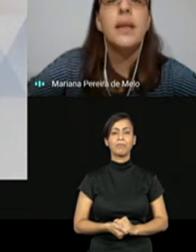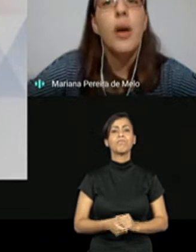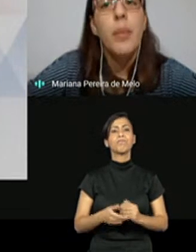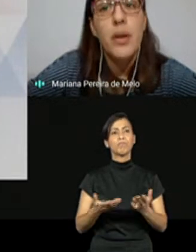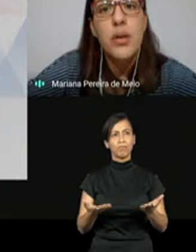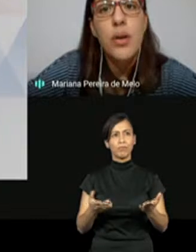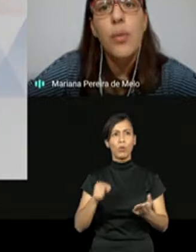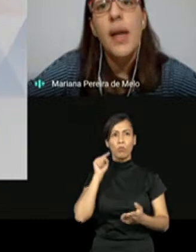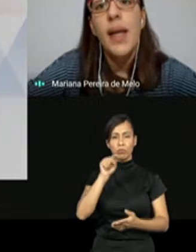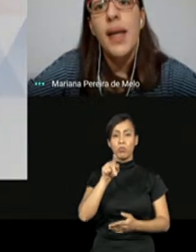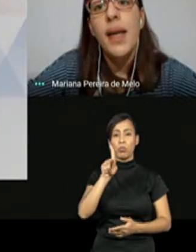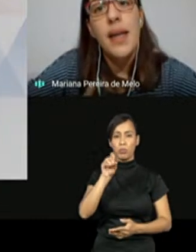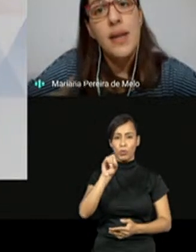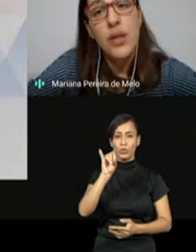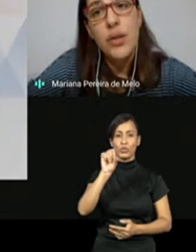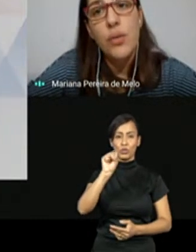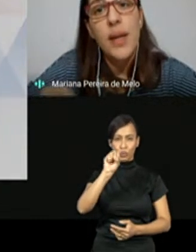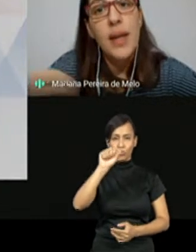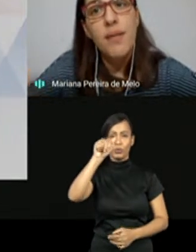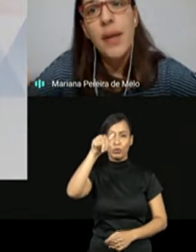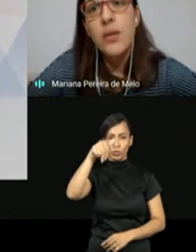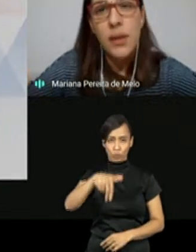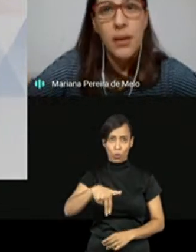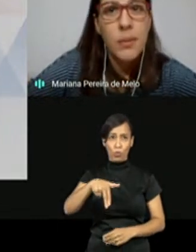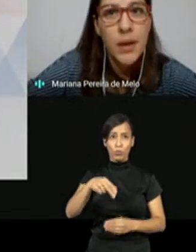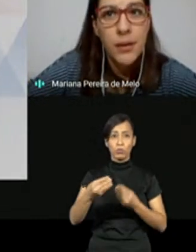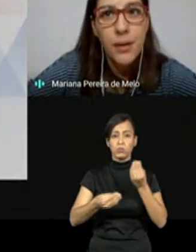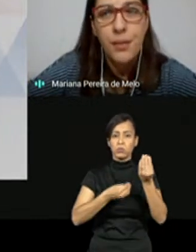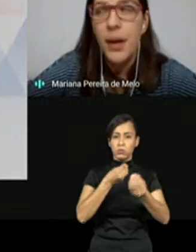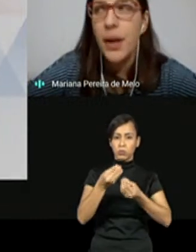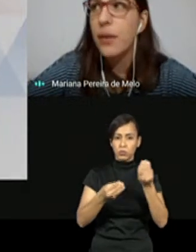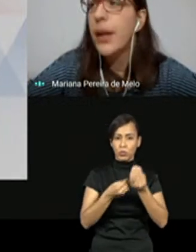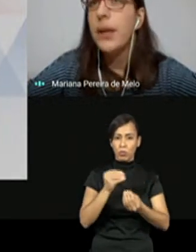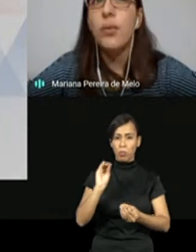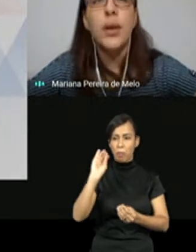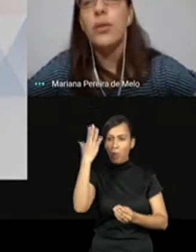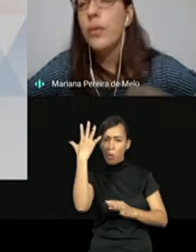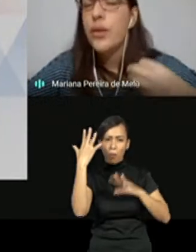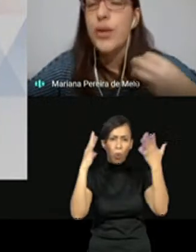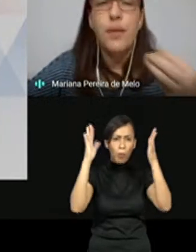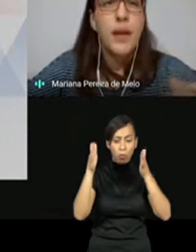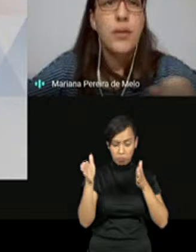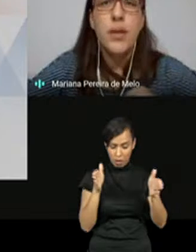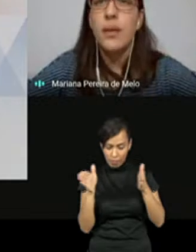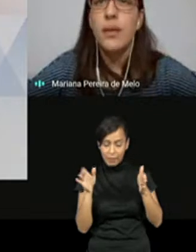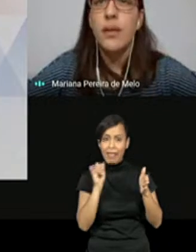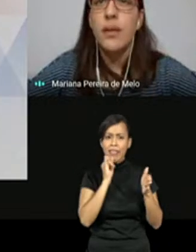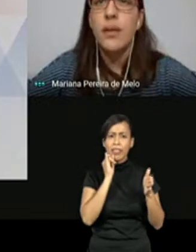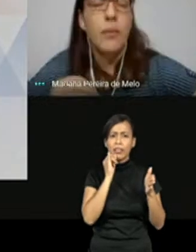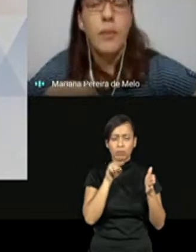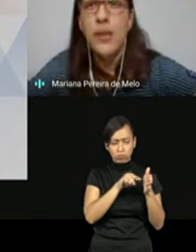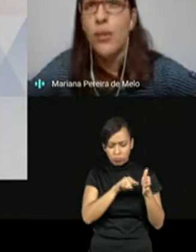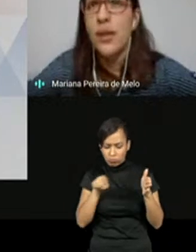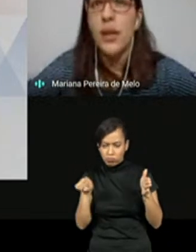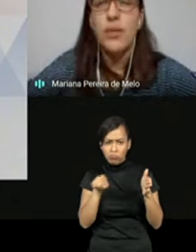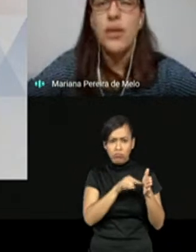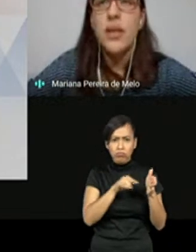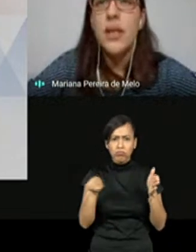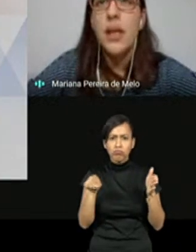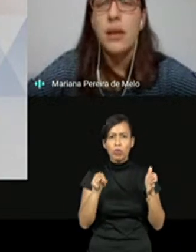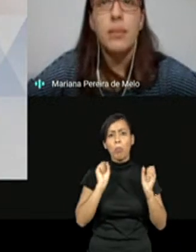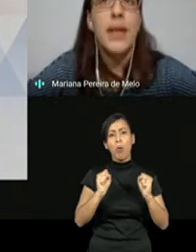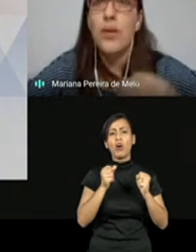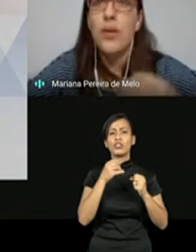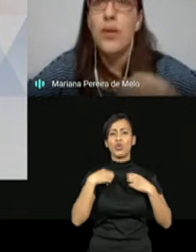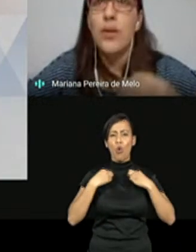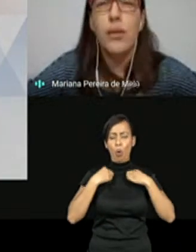Olha, então, a atuação... é, a gente estuda eventos em determinado intervalo. Então, número de defeitos em um metro quadrado de